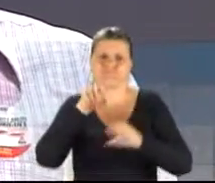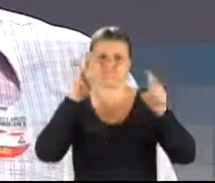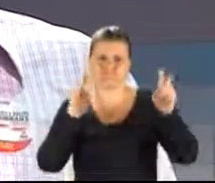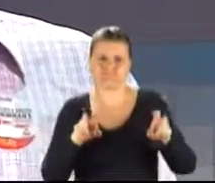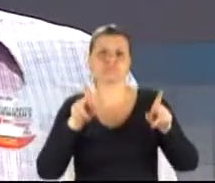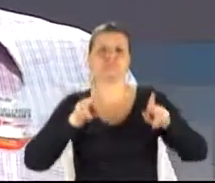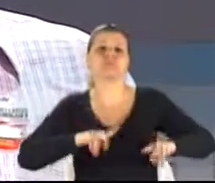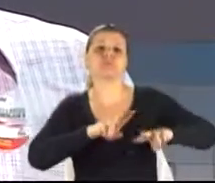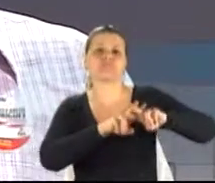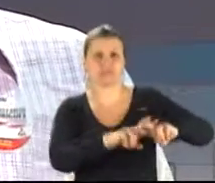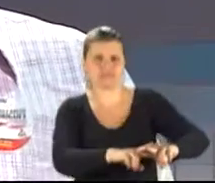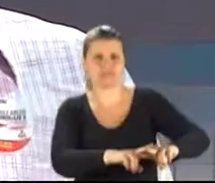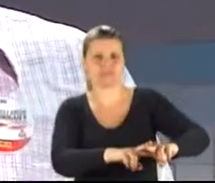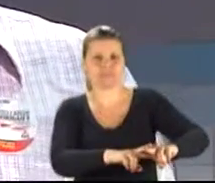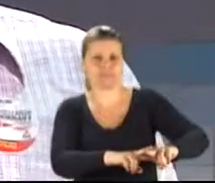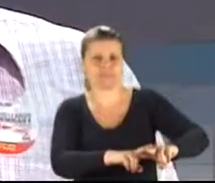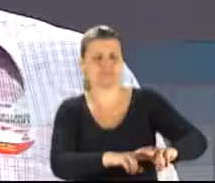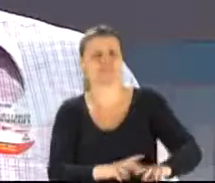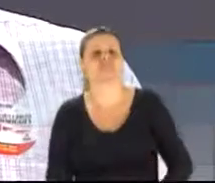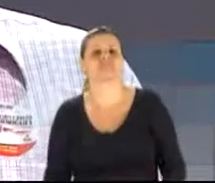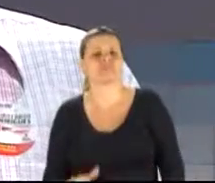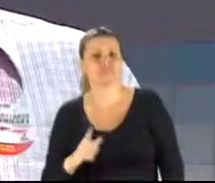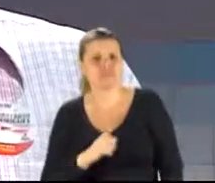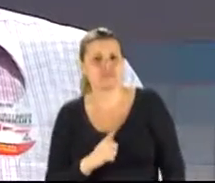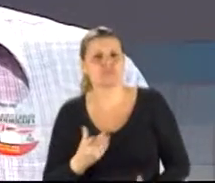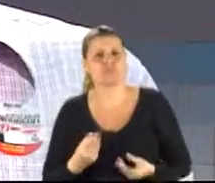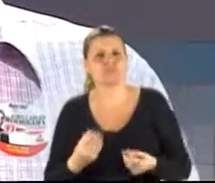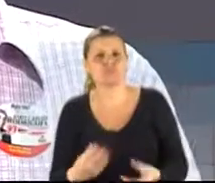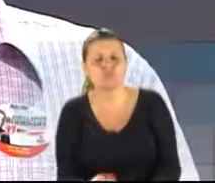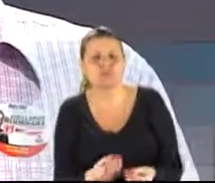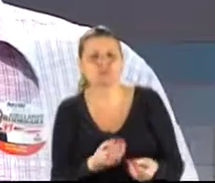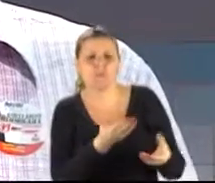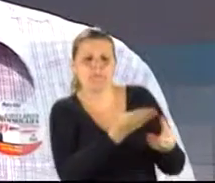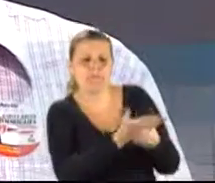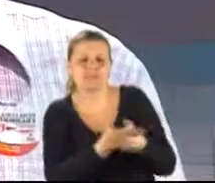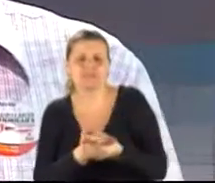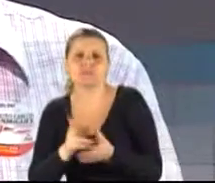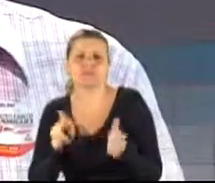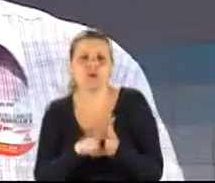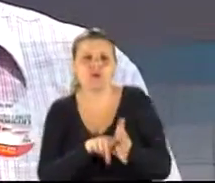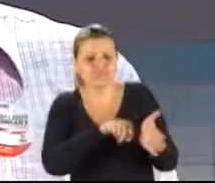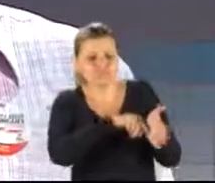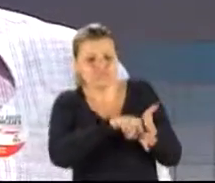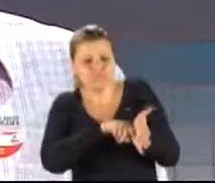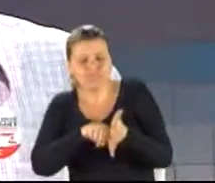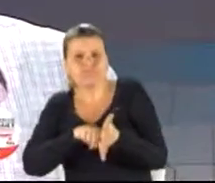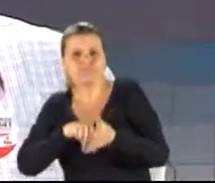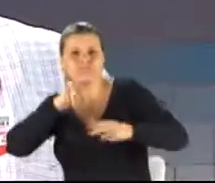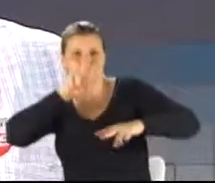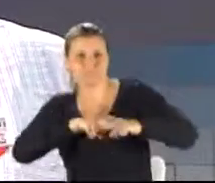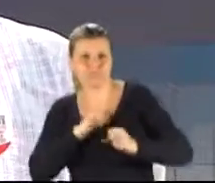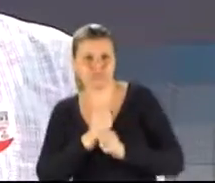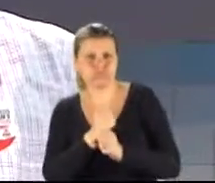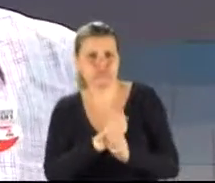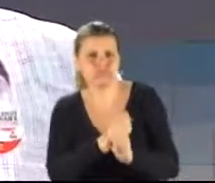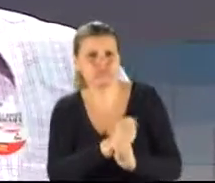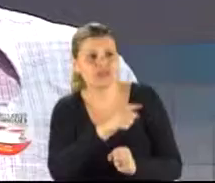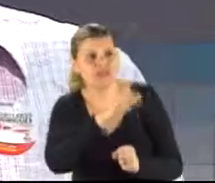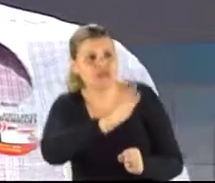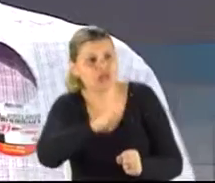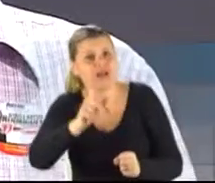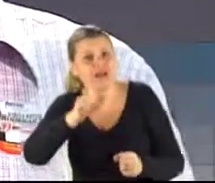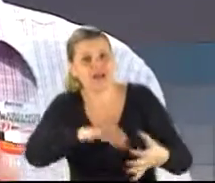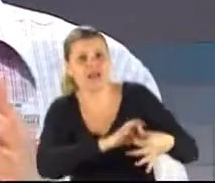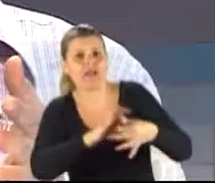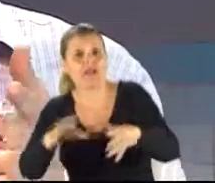apenados e tem muita de pena que deveria já o apenado não est mais dentro do presídio então você que tá